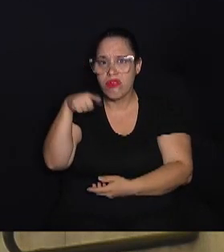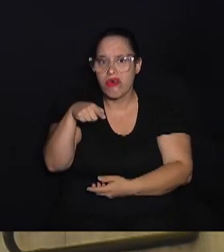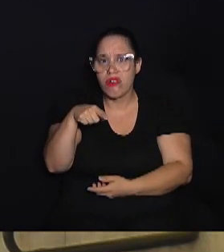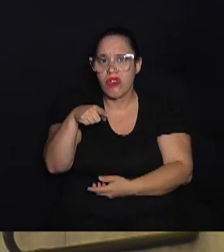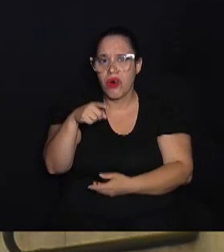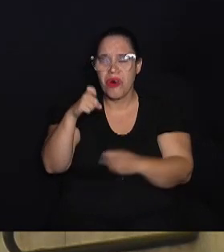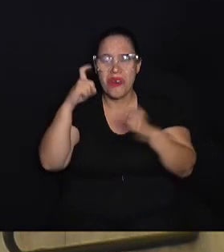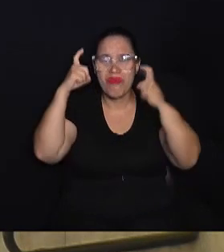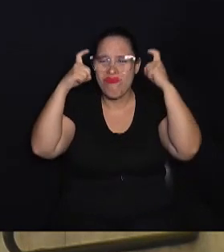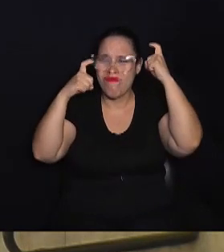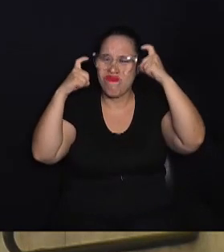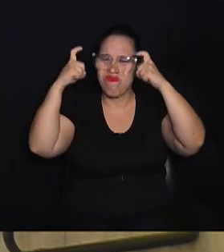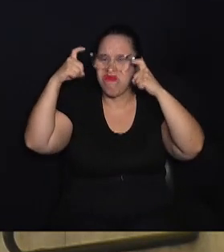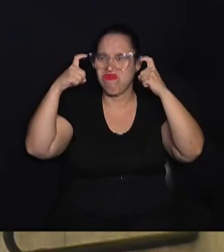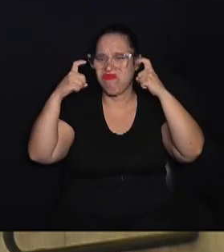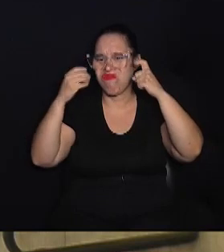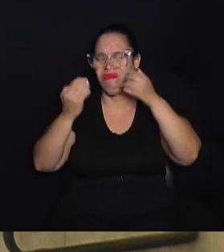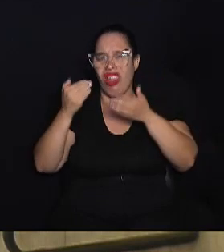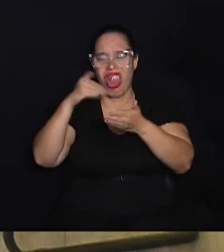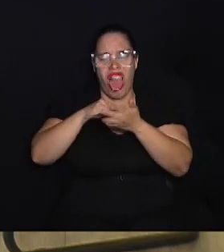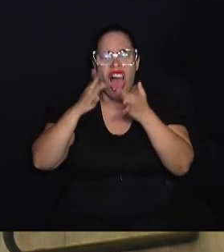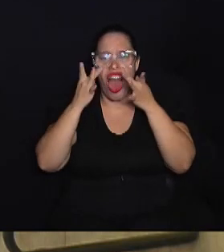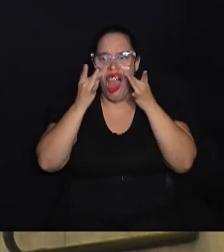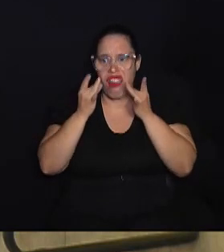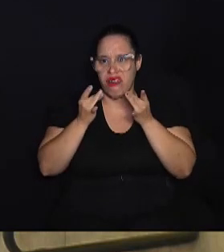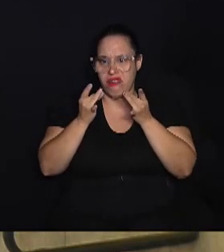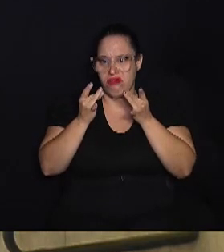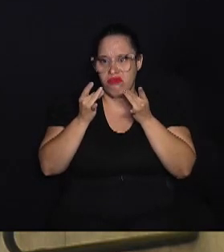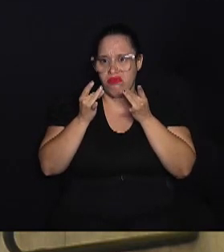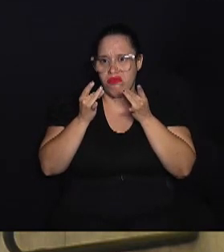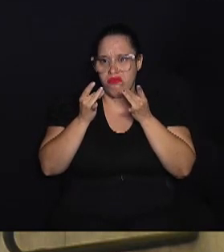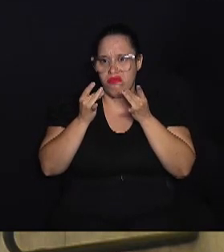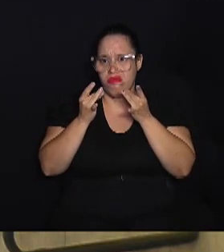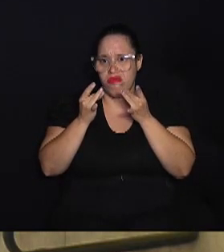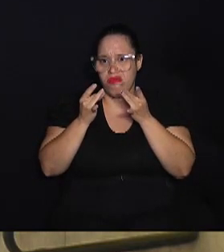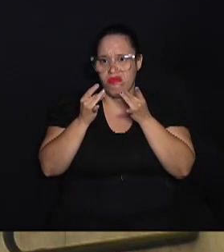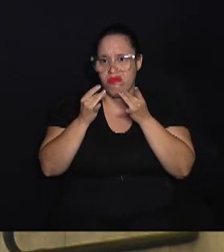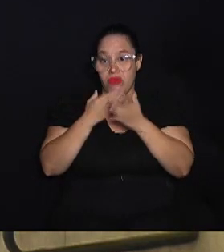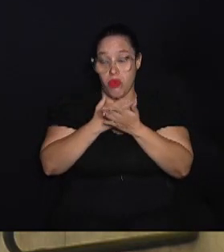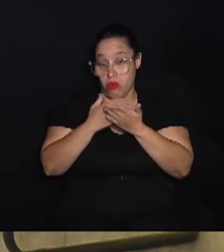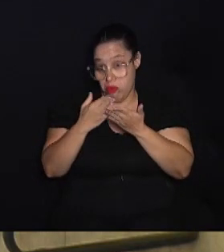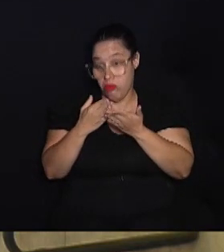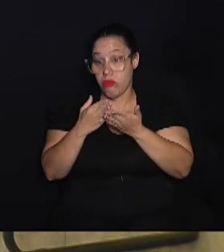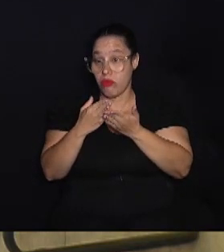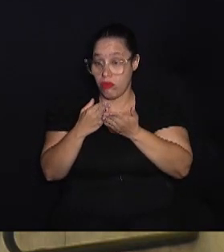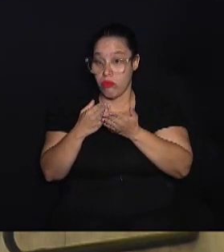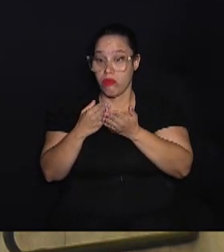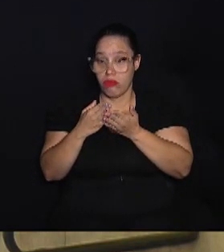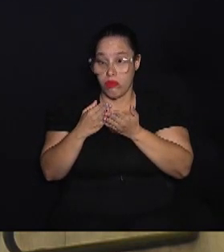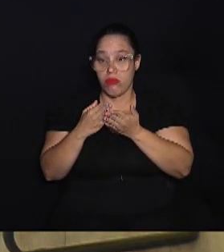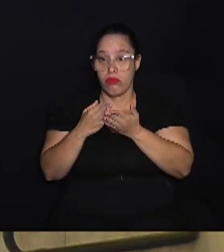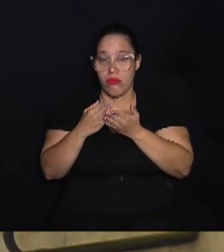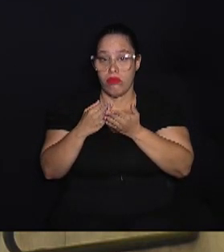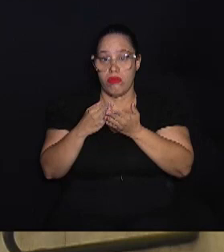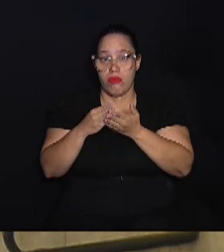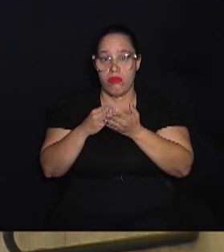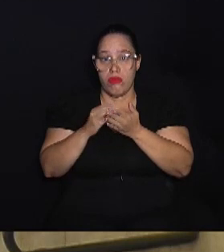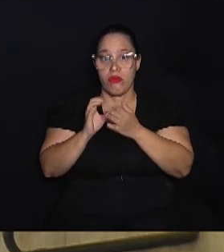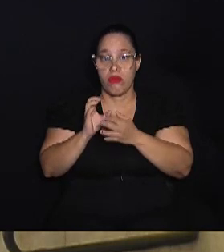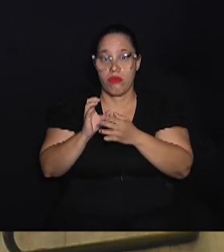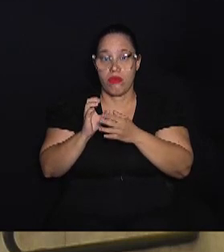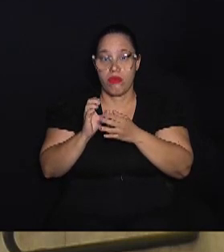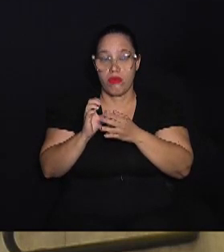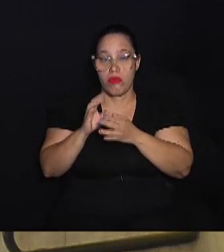é preocupante, que traz um alerta? Até porque quando a gente começou a falar sobre essa questão do meio